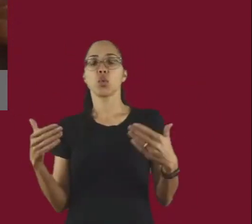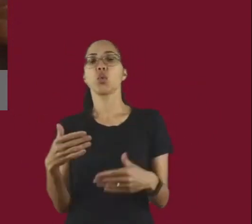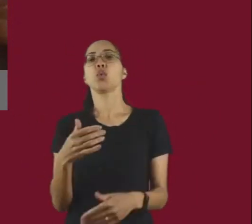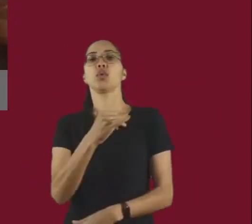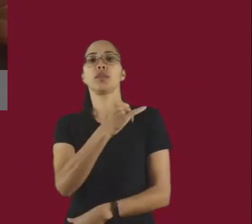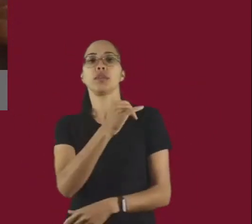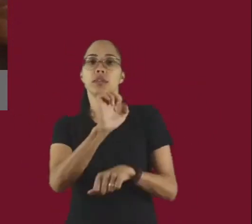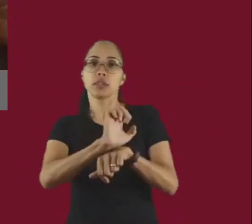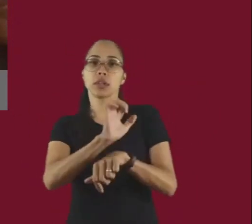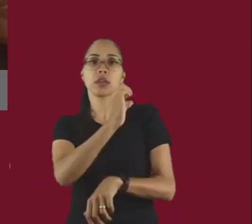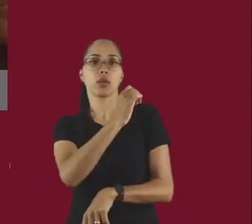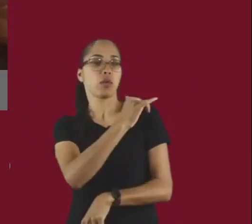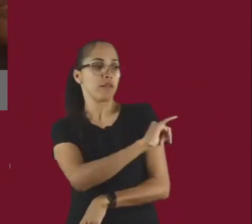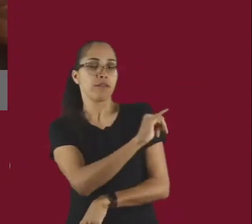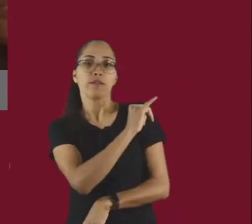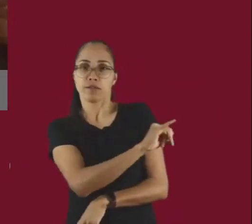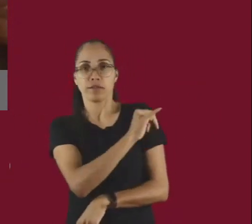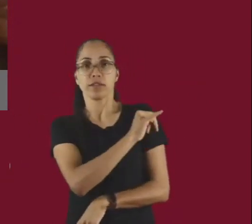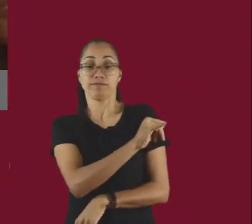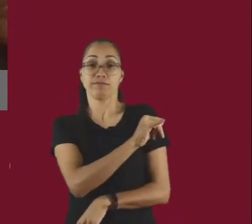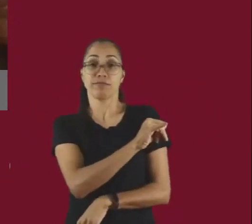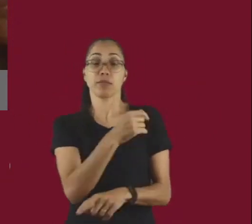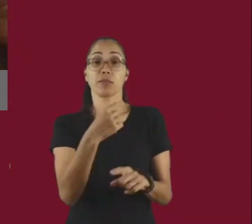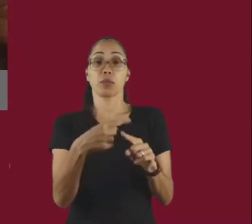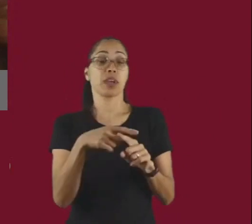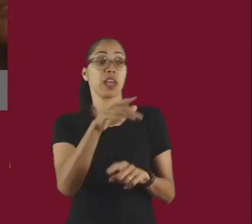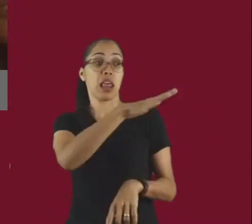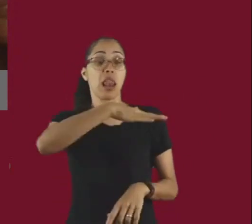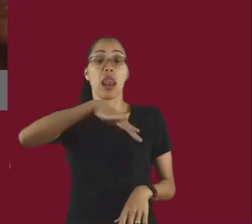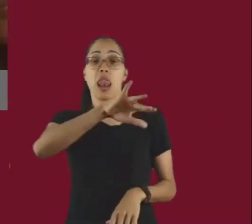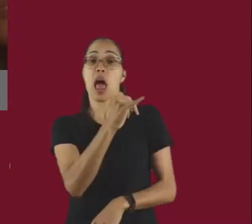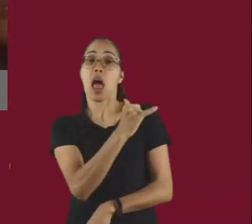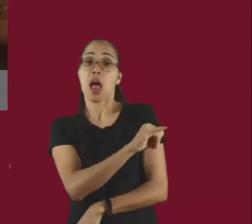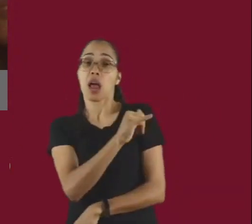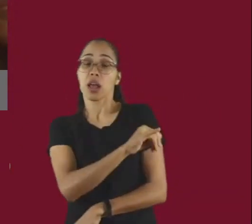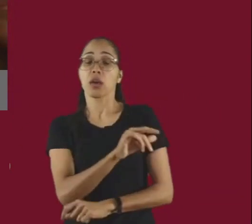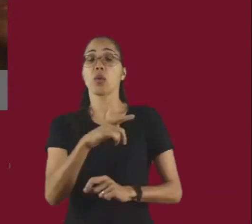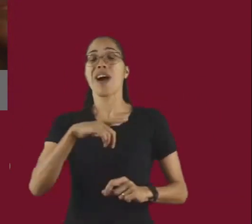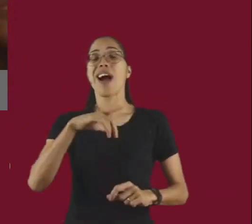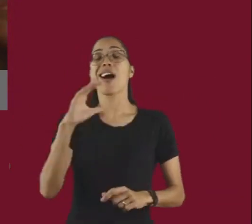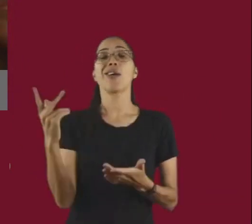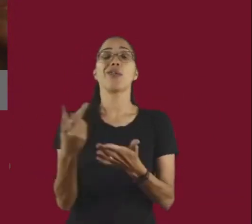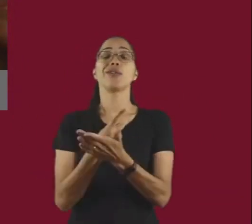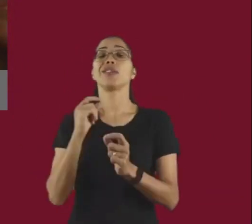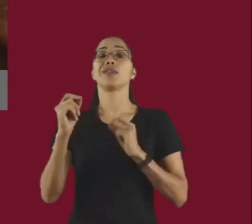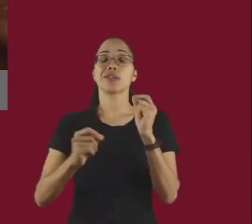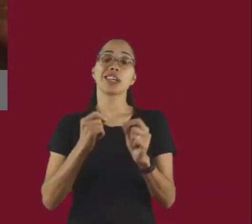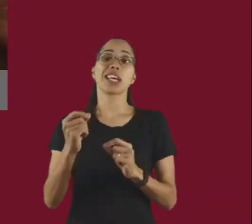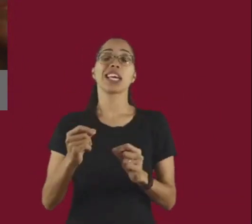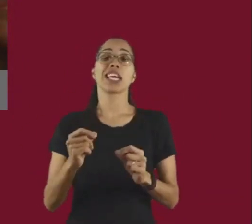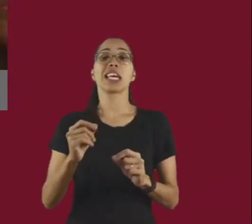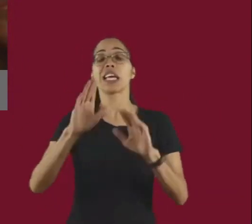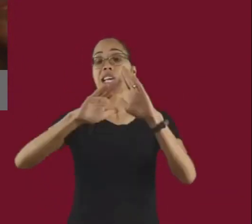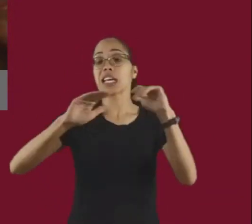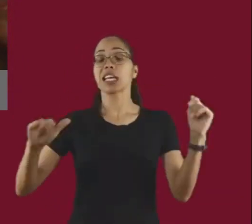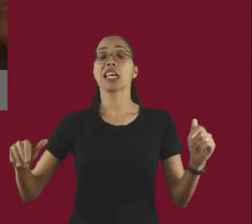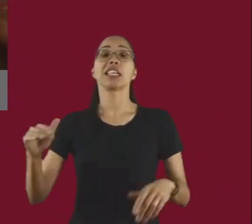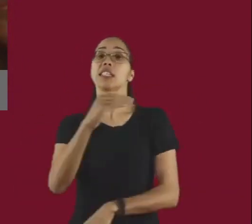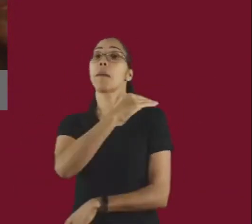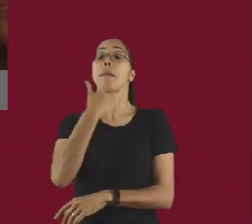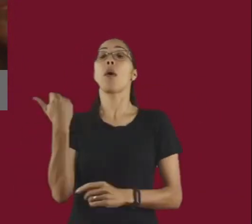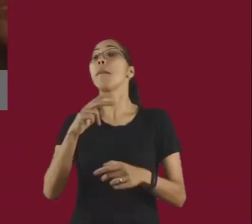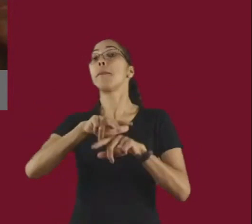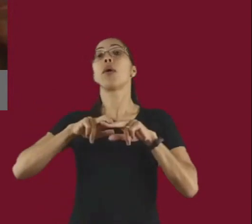por balas que acham suas cabeças, e que muitas vezes vem do Estado. Então, essa democracia nunca chegou para largas camadas